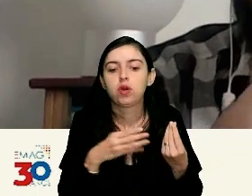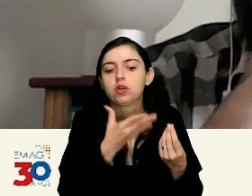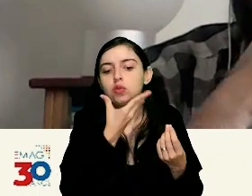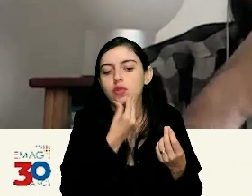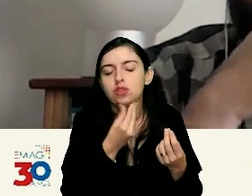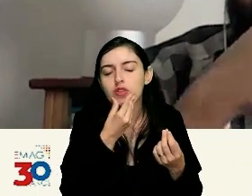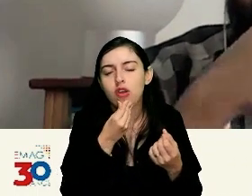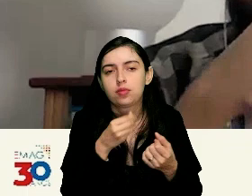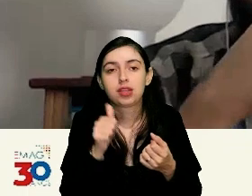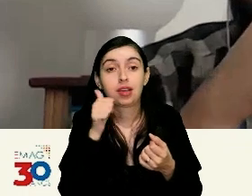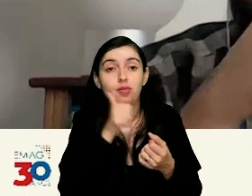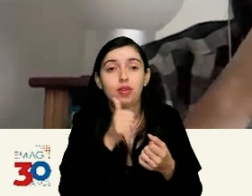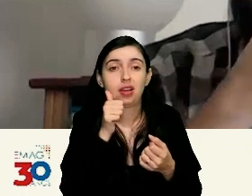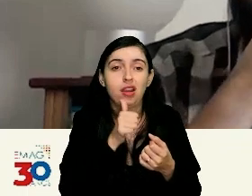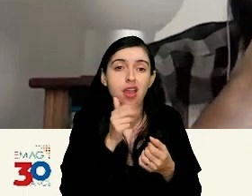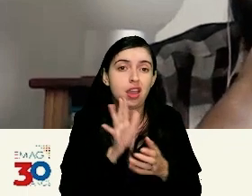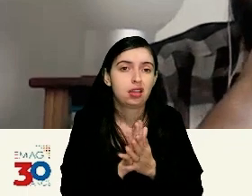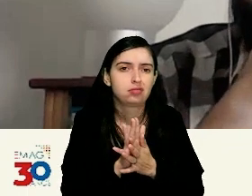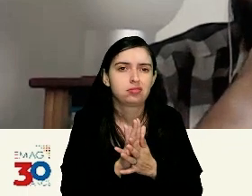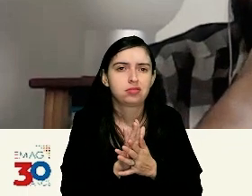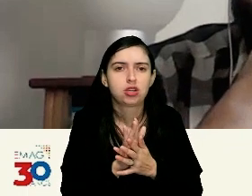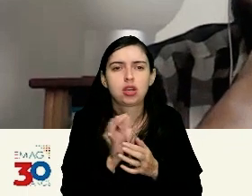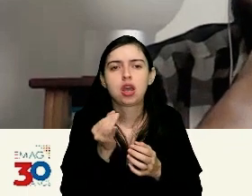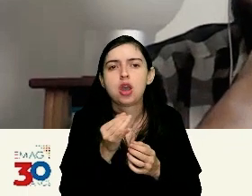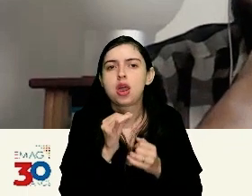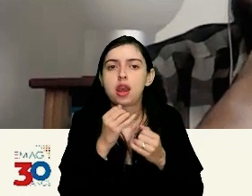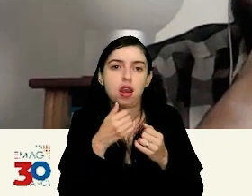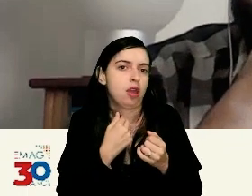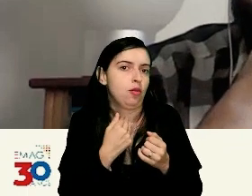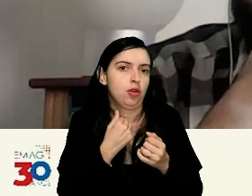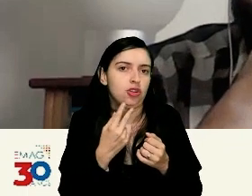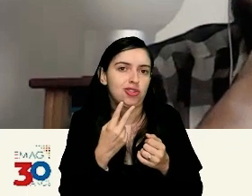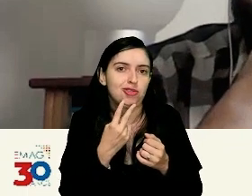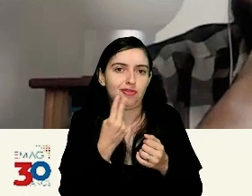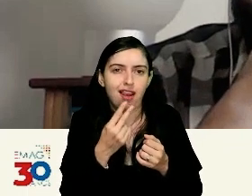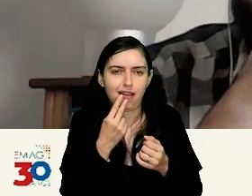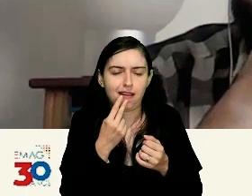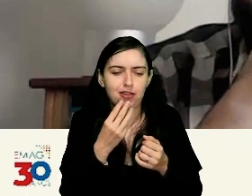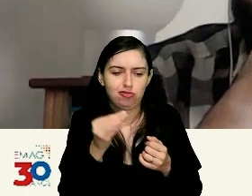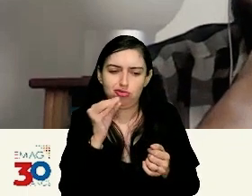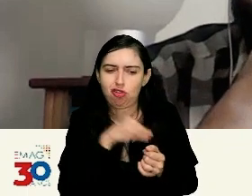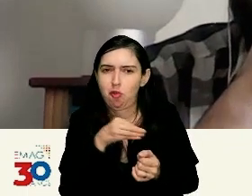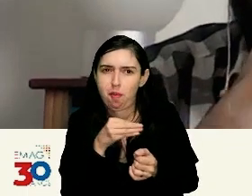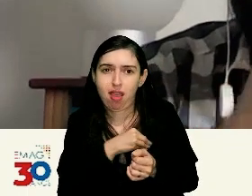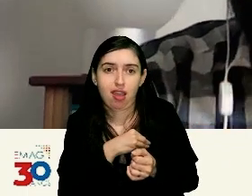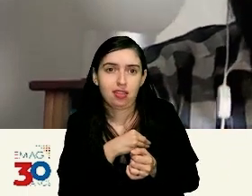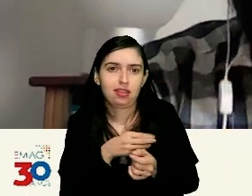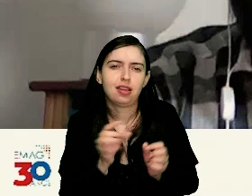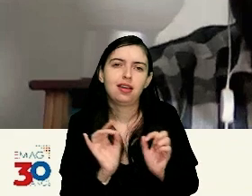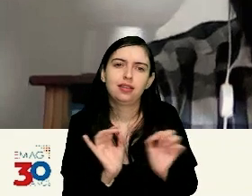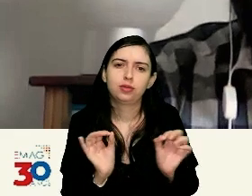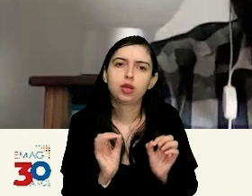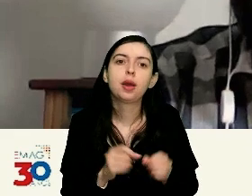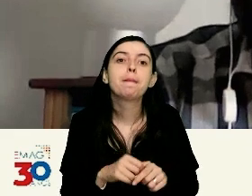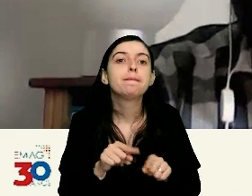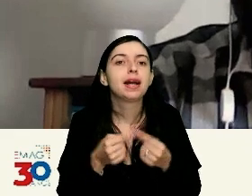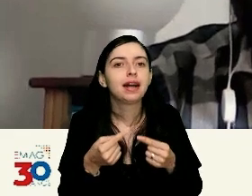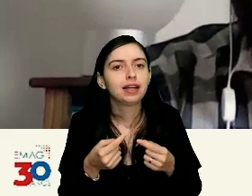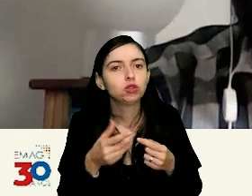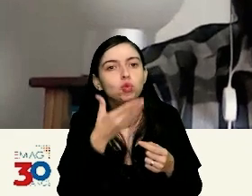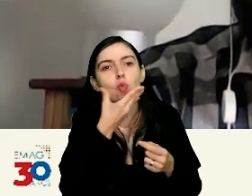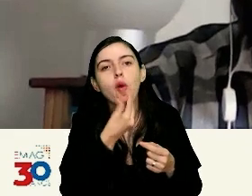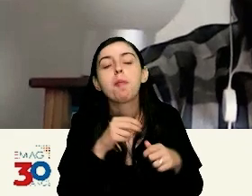porque elas serão culpadas, né? Que tipo de mulher é você que não quer ser mãe? Mas o homem é autorizado ainda a pensar